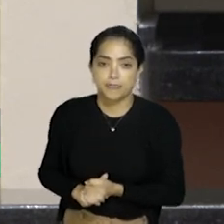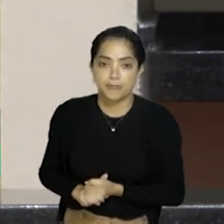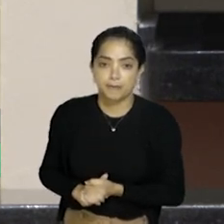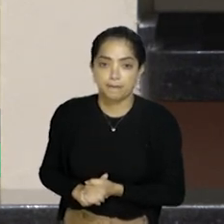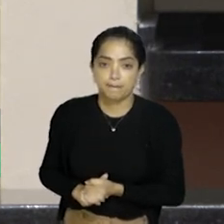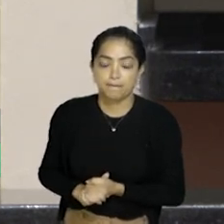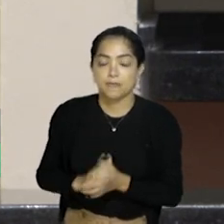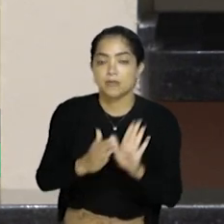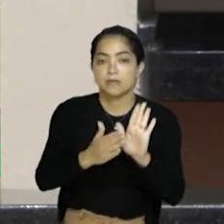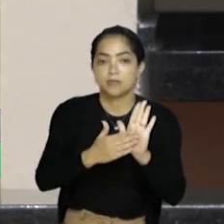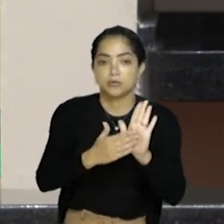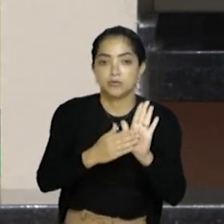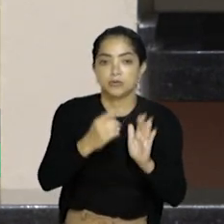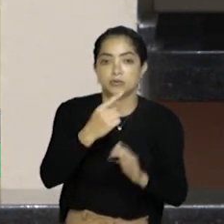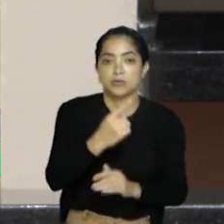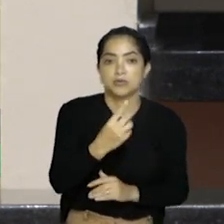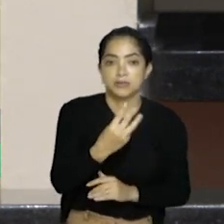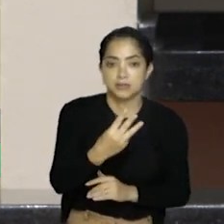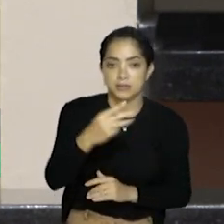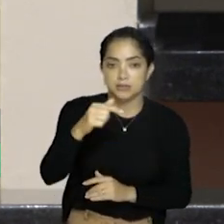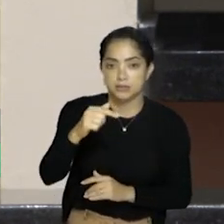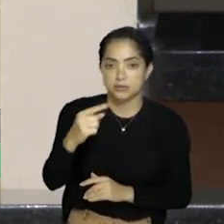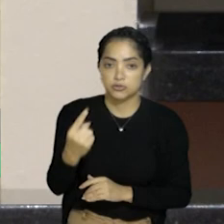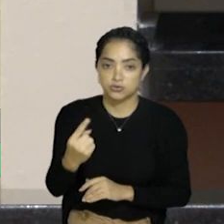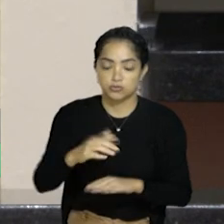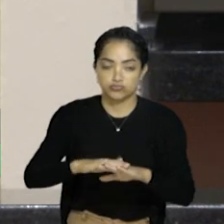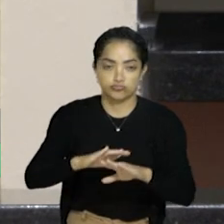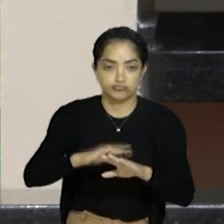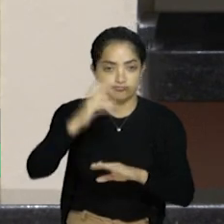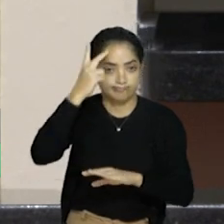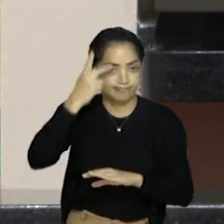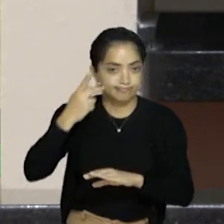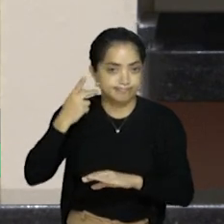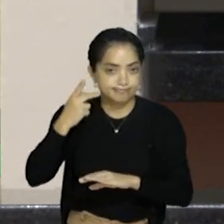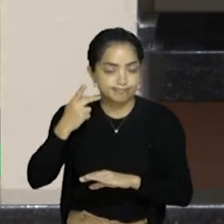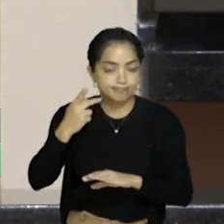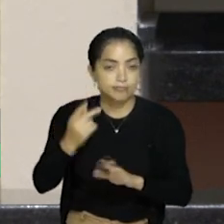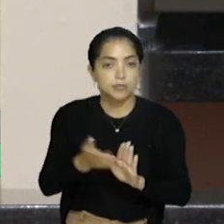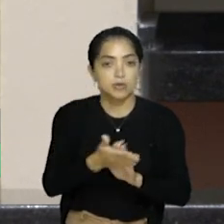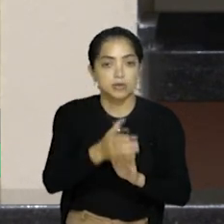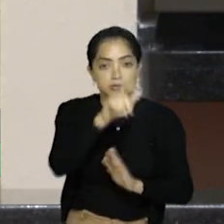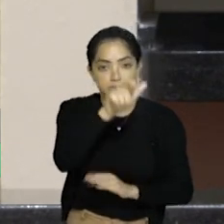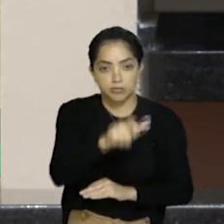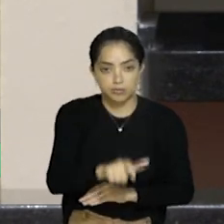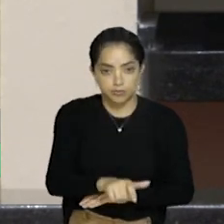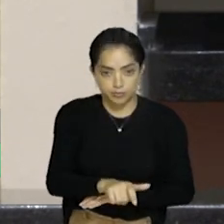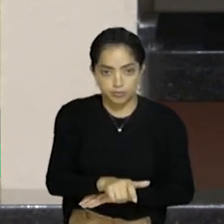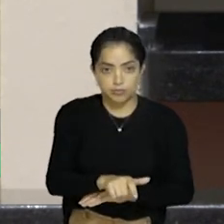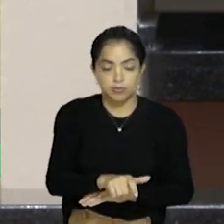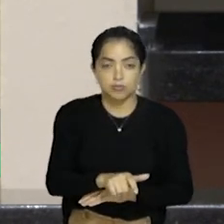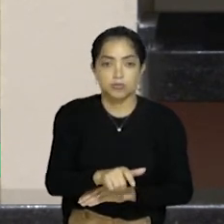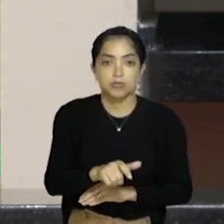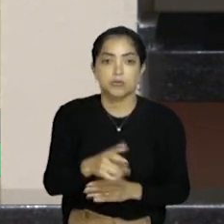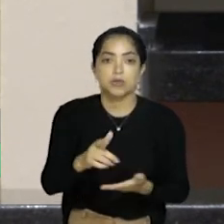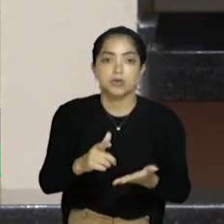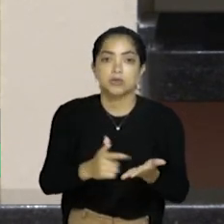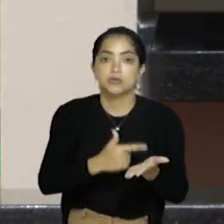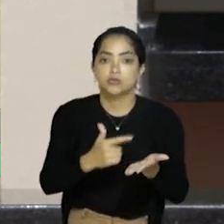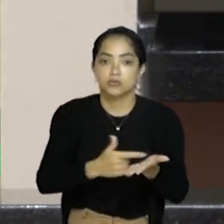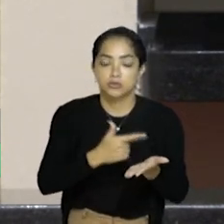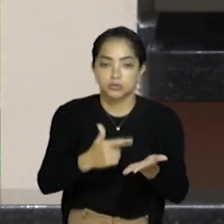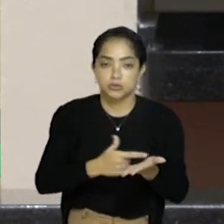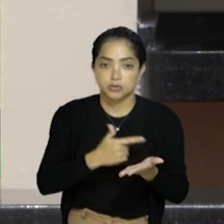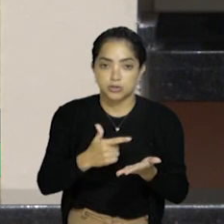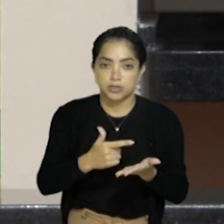proposição 371 deputada Paulinho manifestando aplauso ao proprietário do jornal Diário do Iguaçu